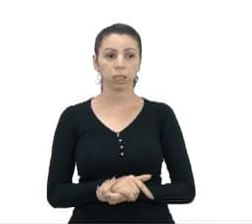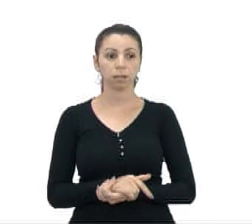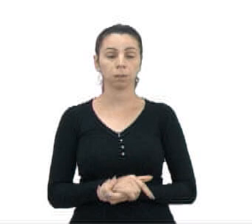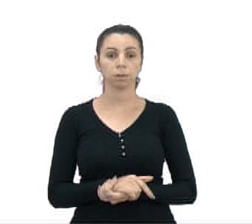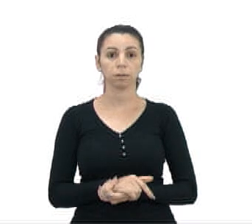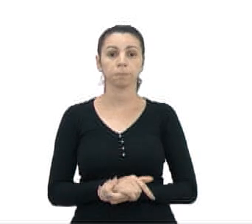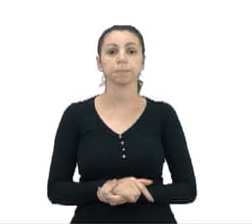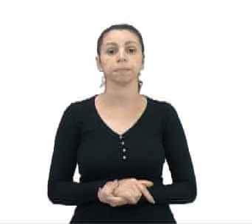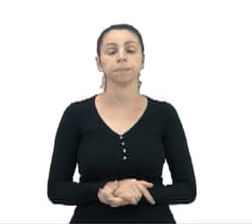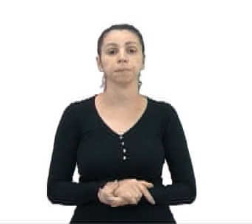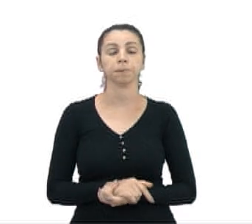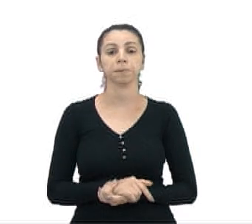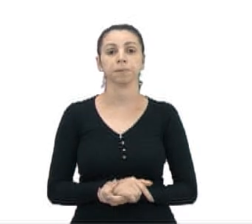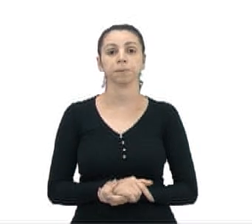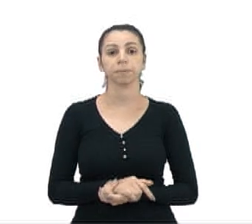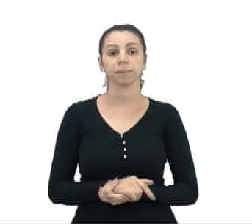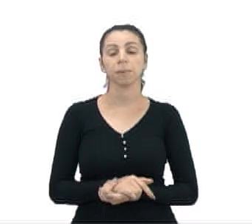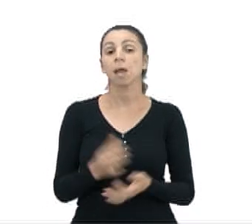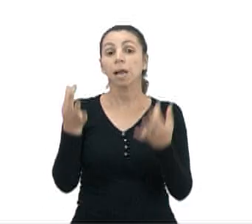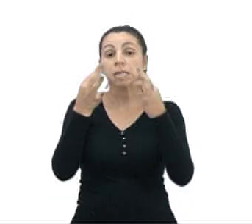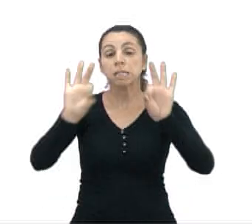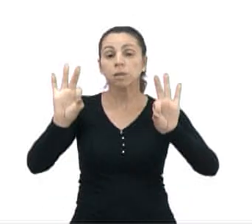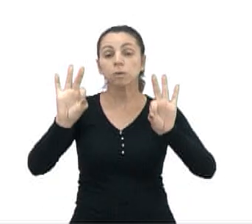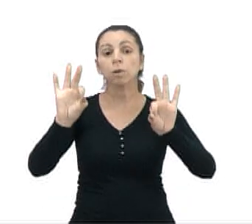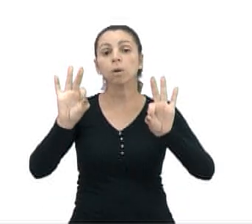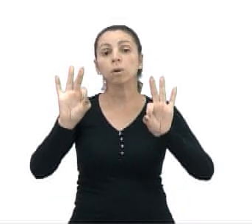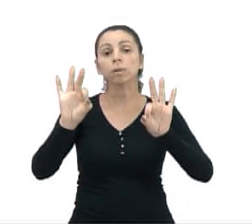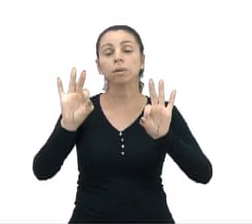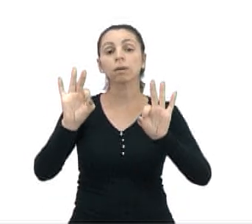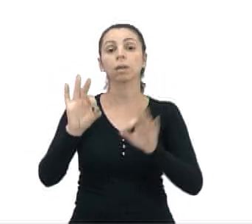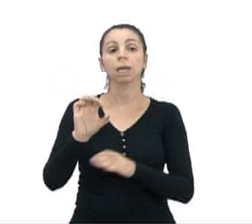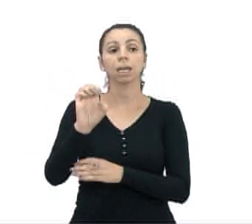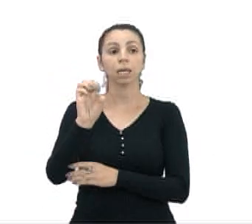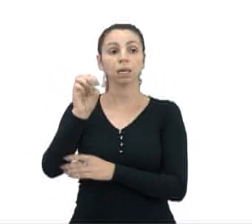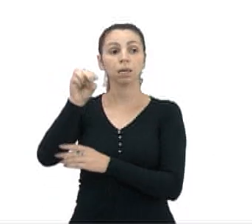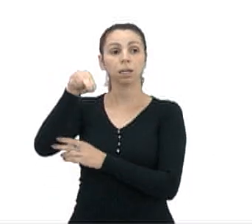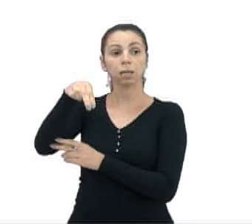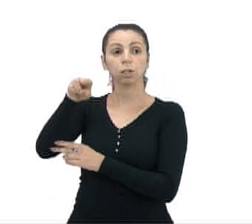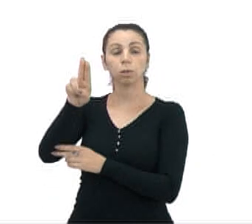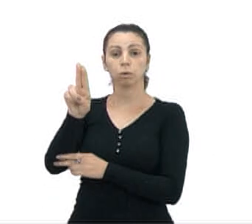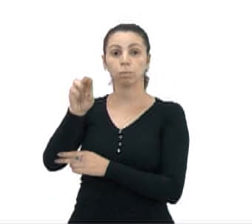quem disse, né? Quem marcou que anuncia uma enumeração.